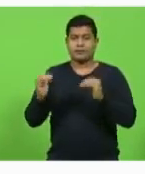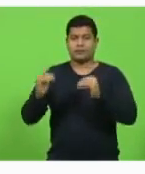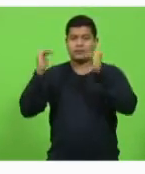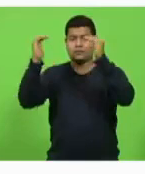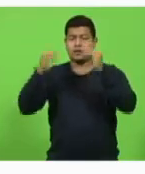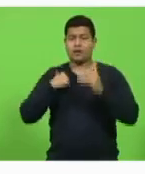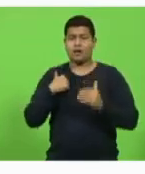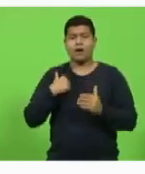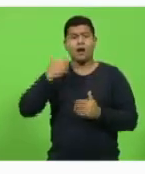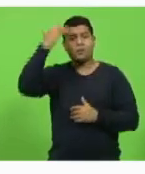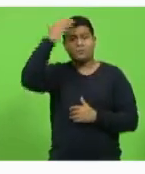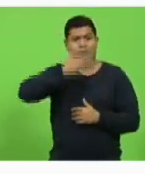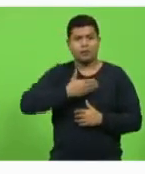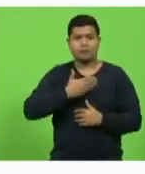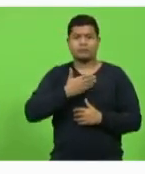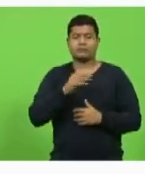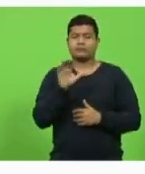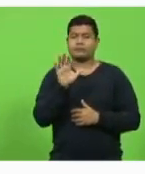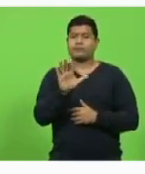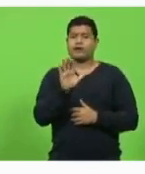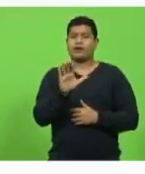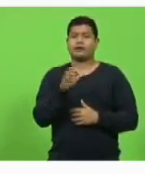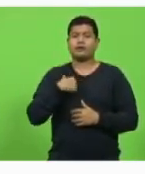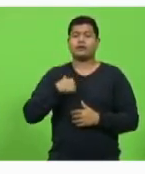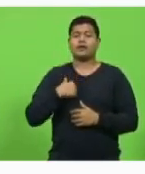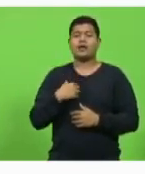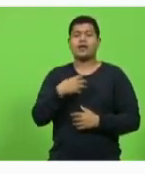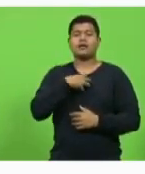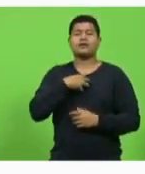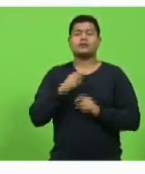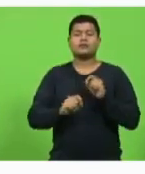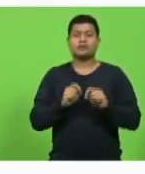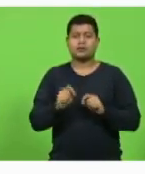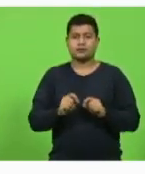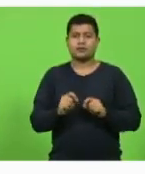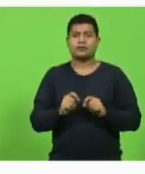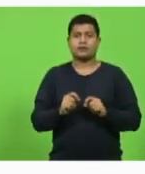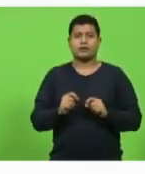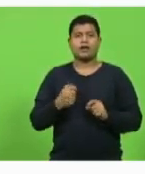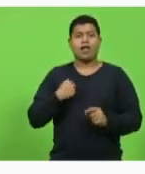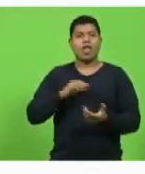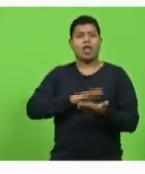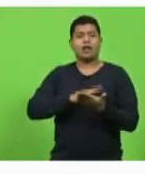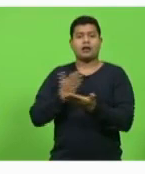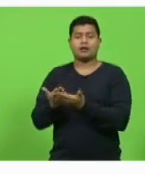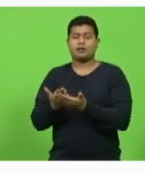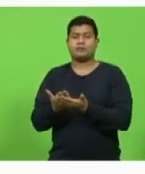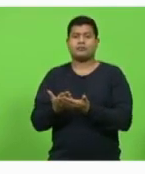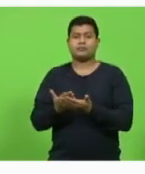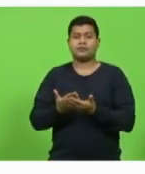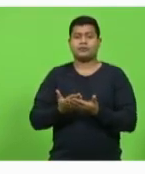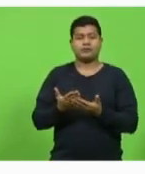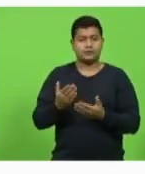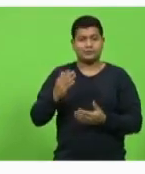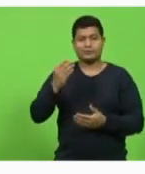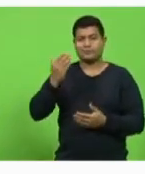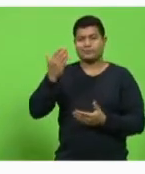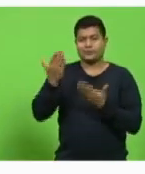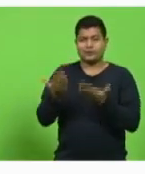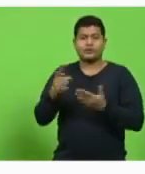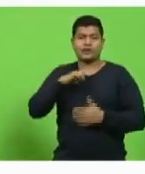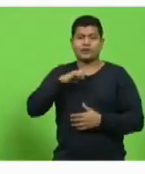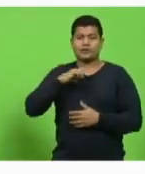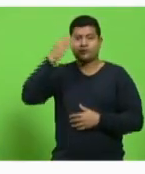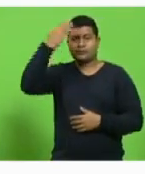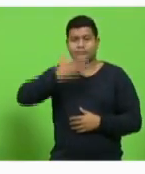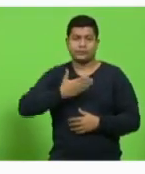em si mesmos, mas, a meu sentir, meras interpretações sobre provas, regidas sobre o império da